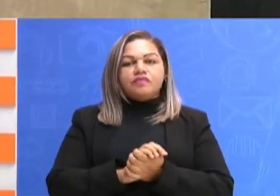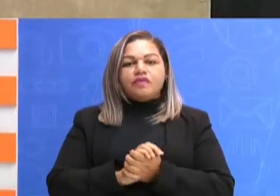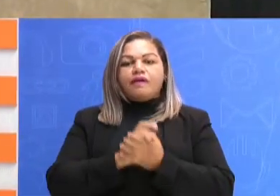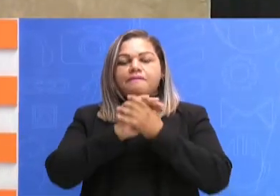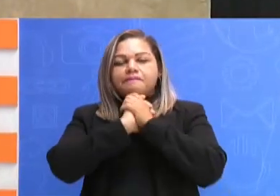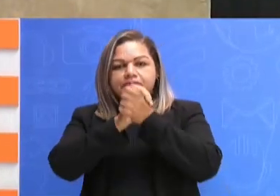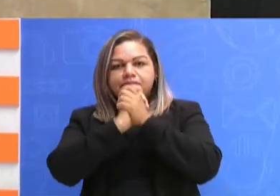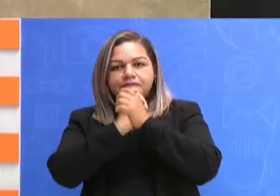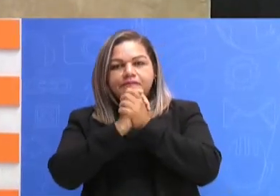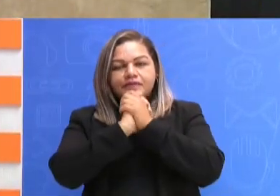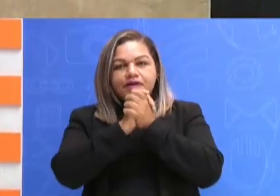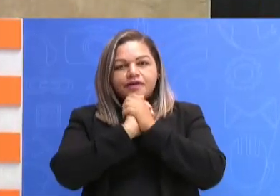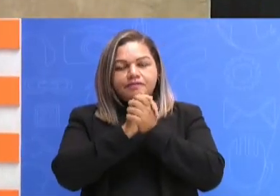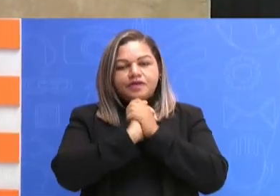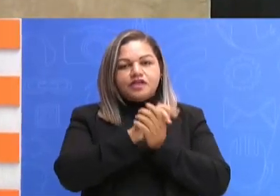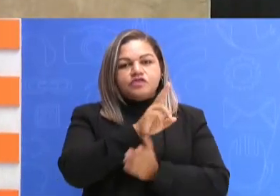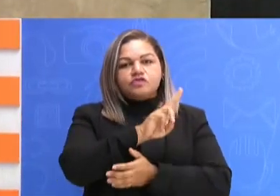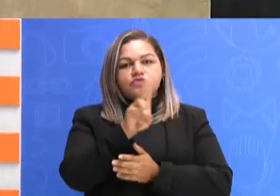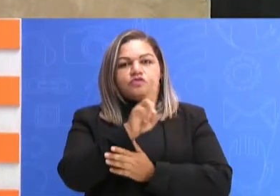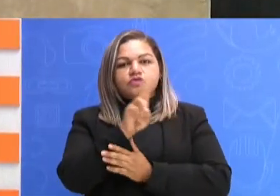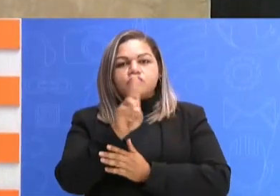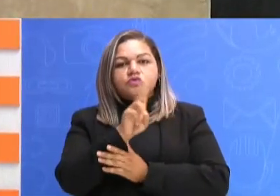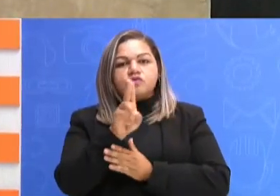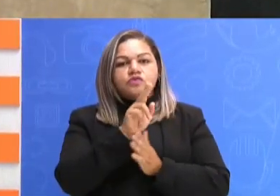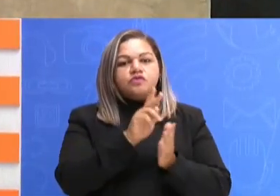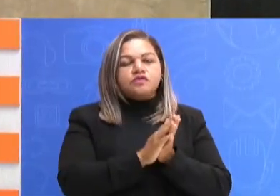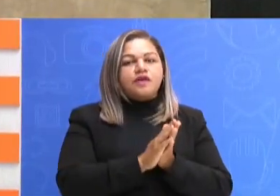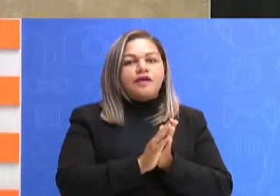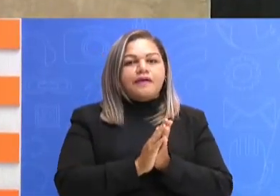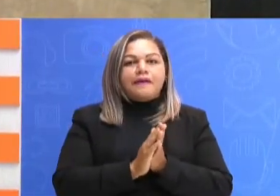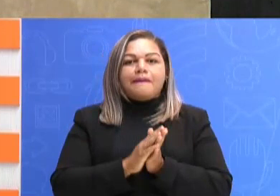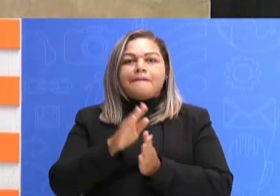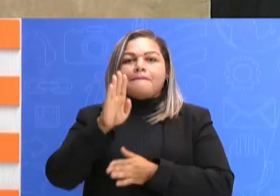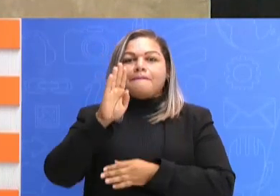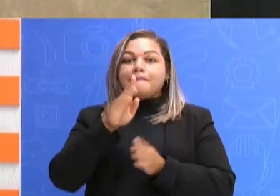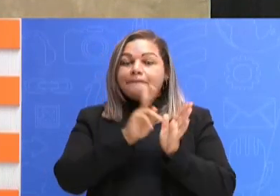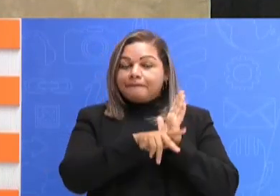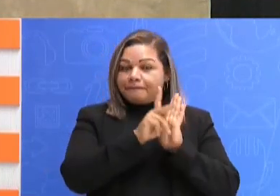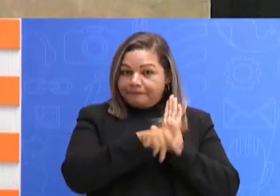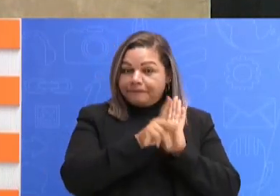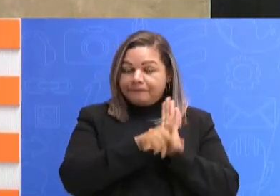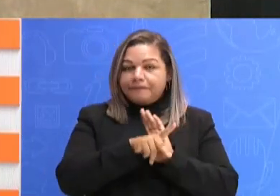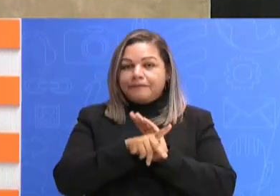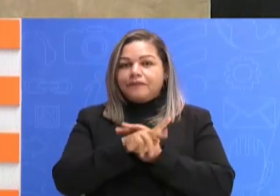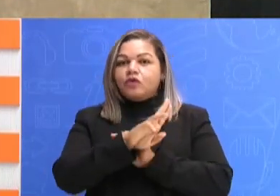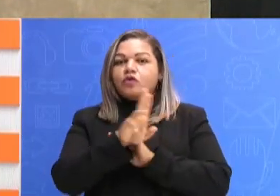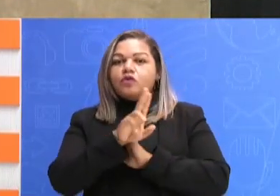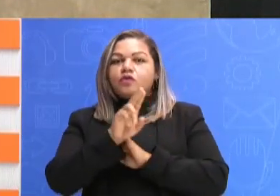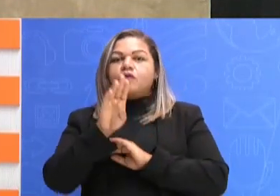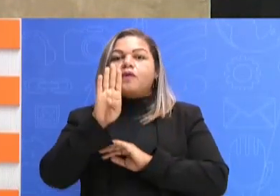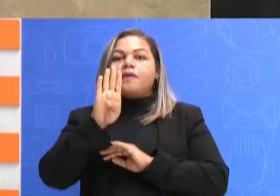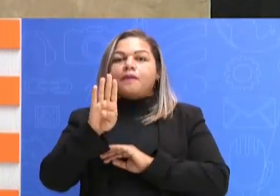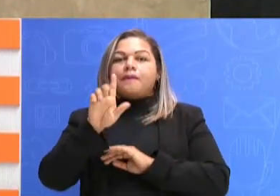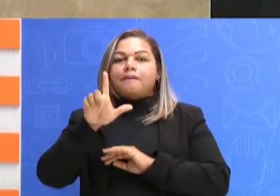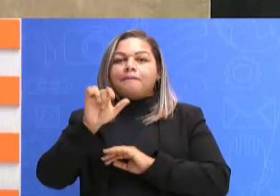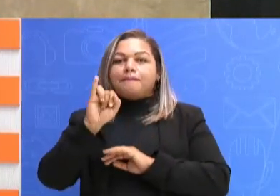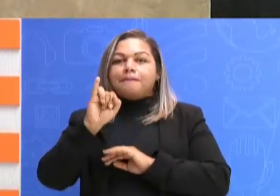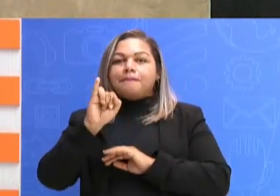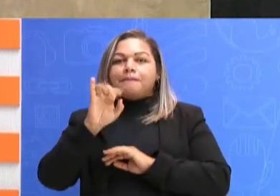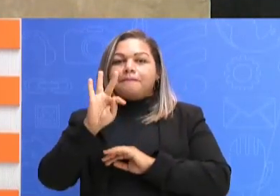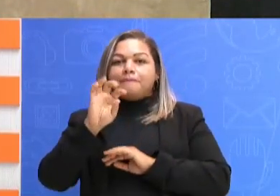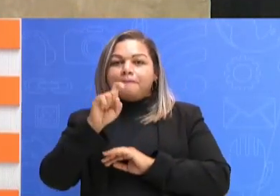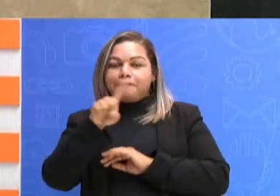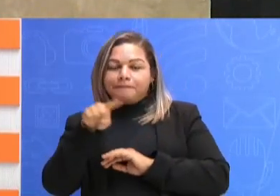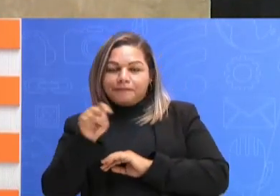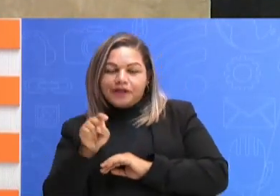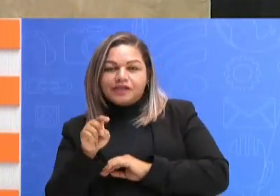prefeito. Parabéns. Como é o nome do projeto, você disse? É, Blitz Urbana. Blitz Urbana. Blitz Urbana é o nome da nossa equipe, do nosso projeto. Isso é fantástico, porque eu